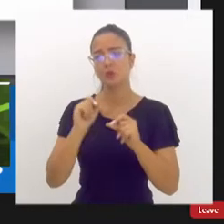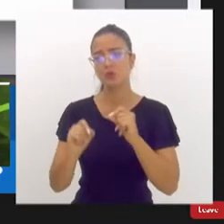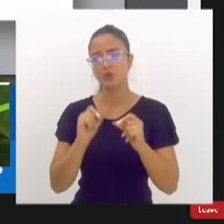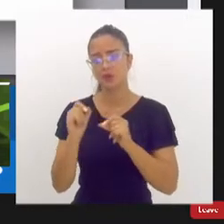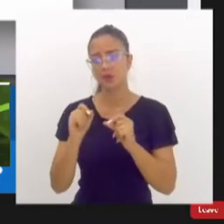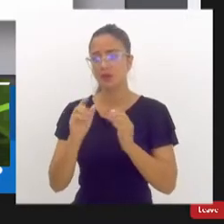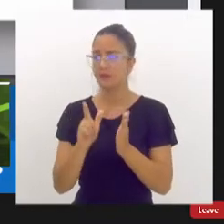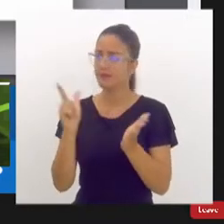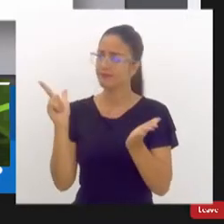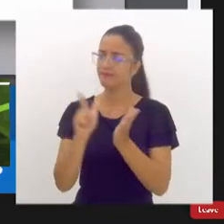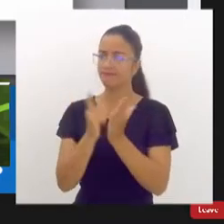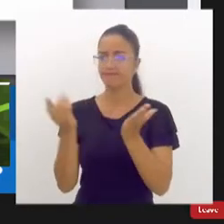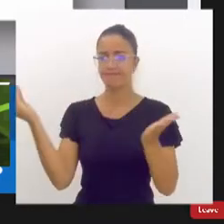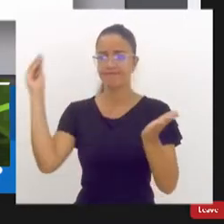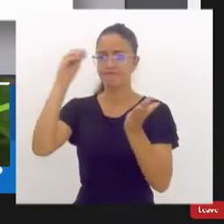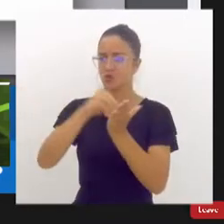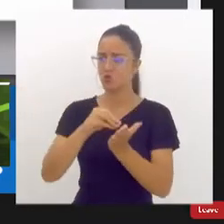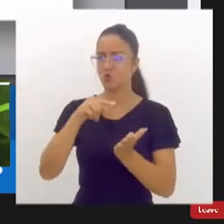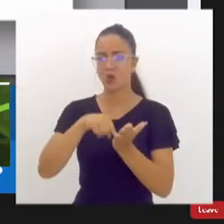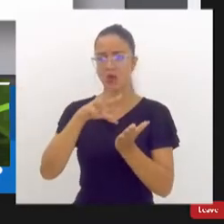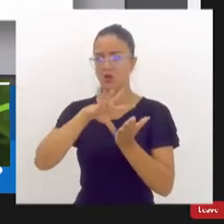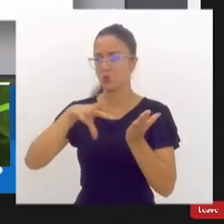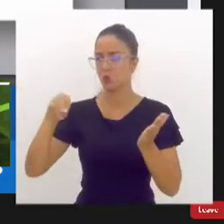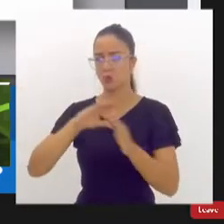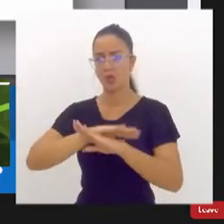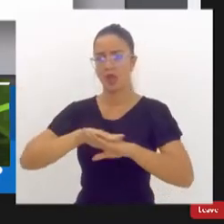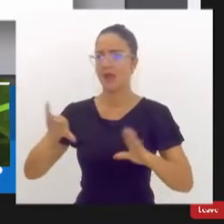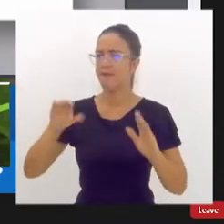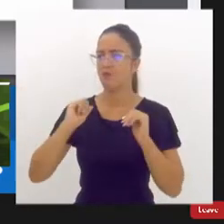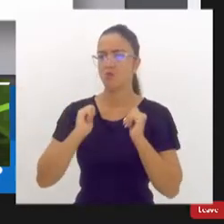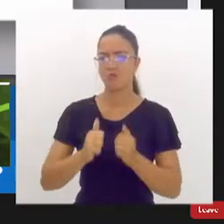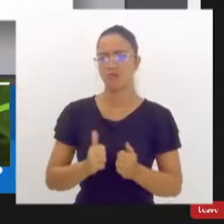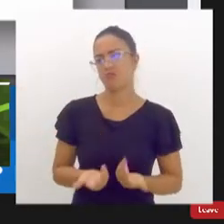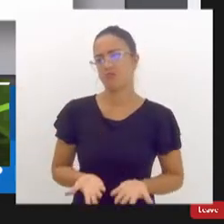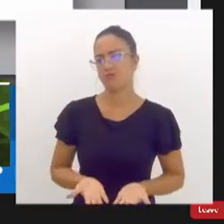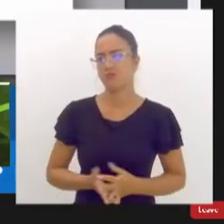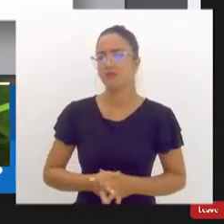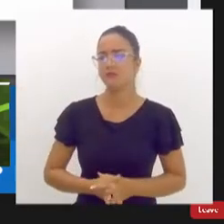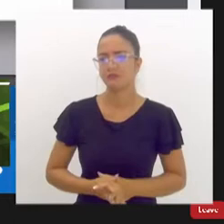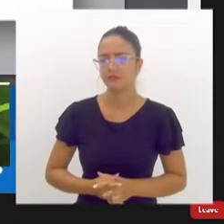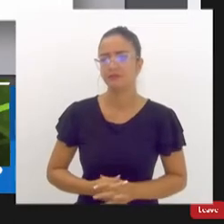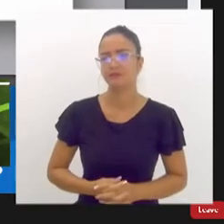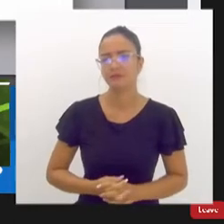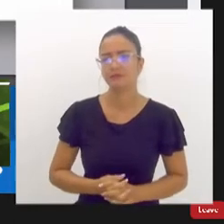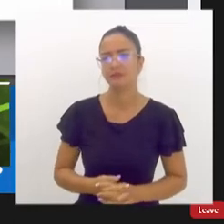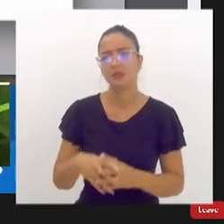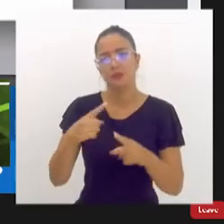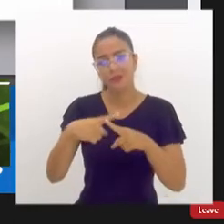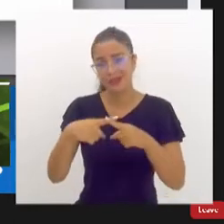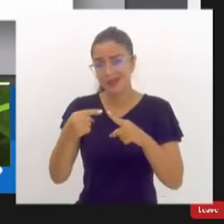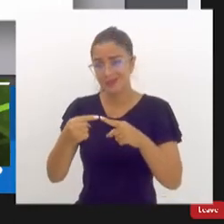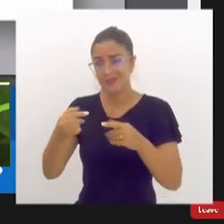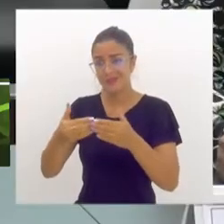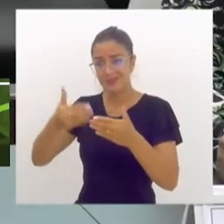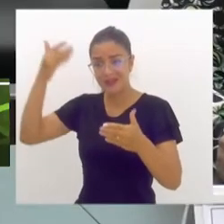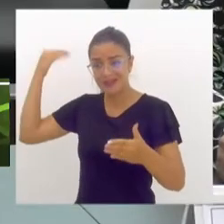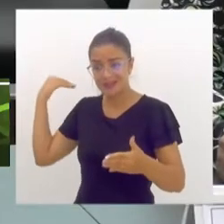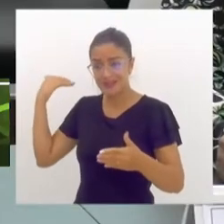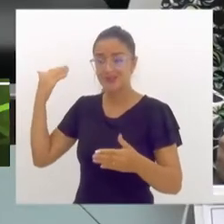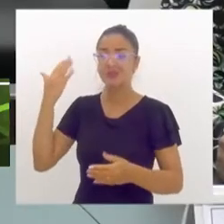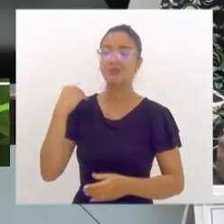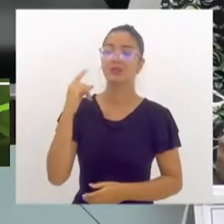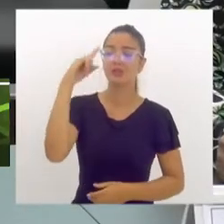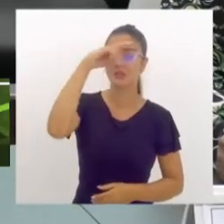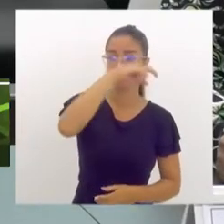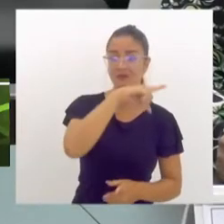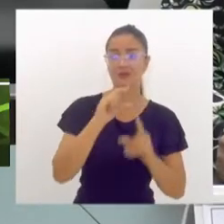essa extinção para que tenha publicidade e que não exista o que aconteceu no passado, que são processos que eram arquivados,